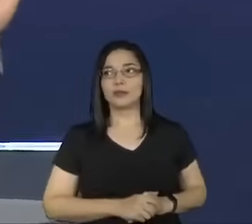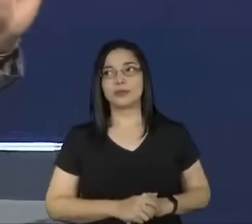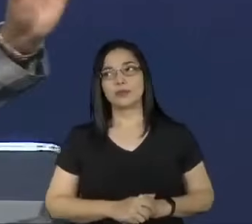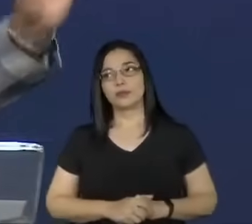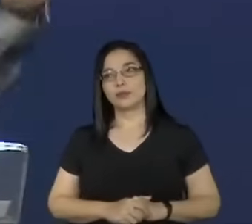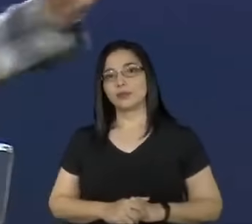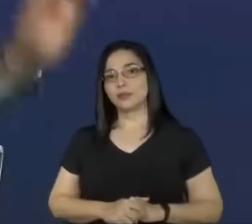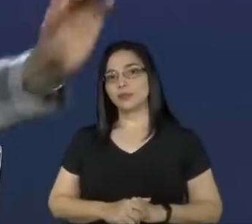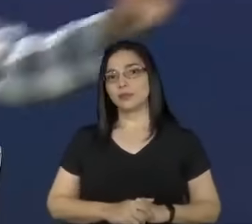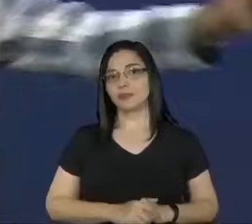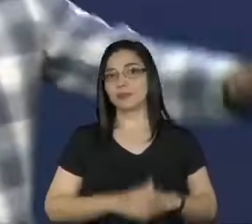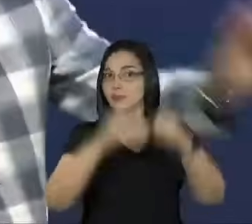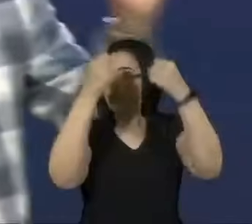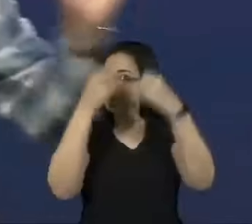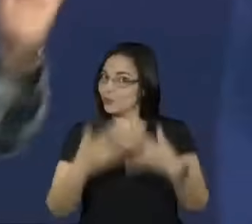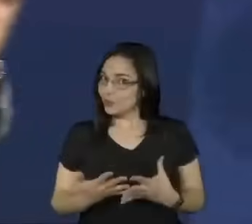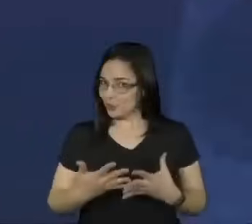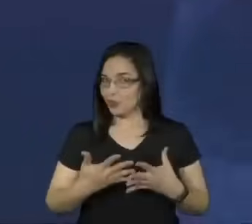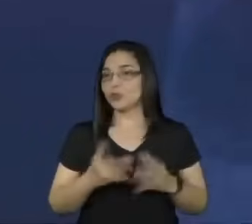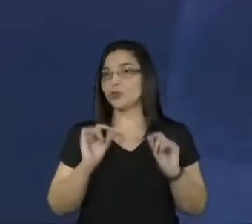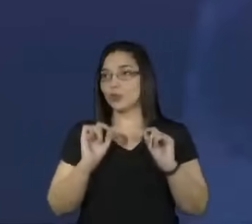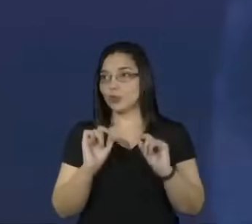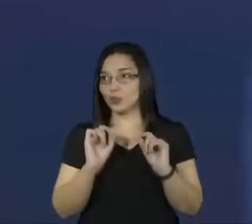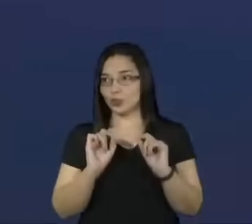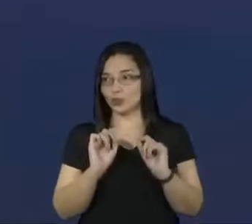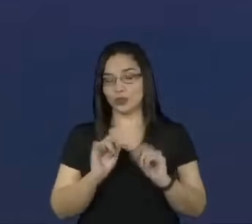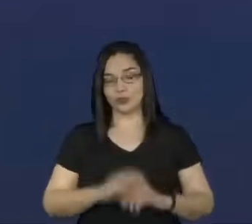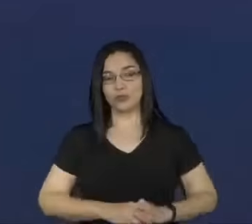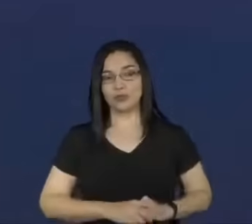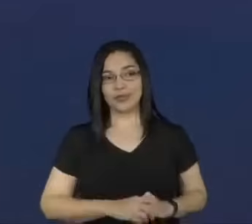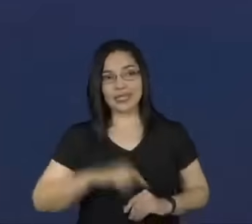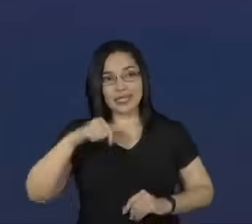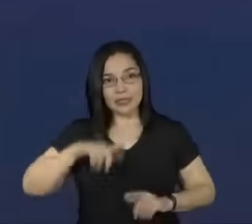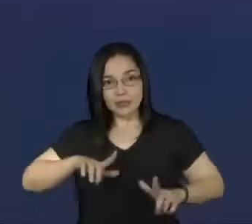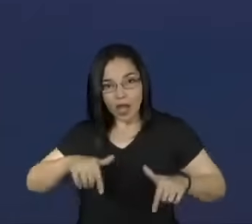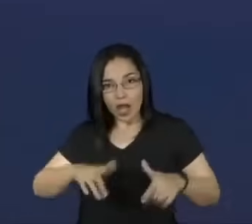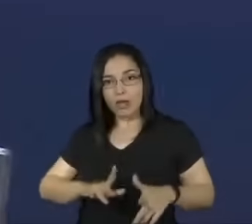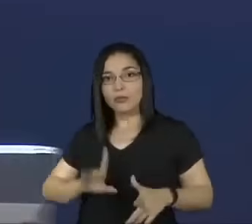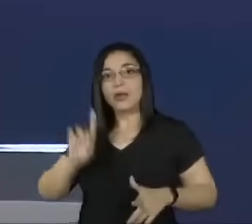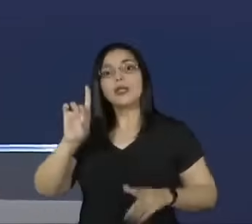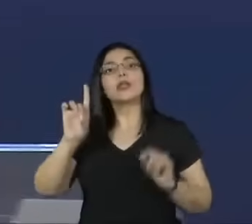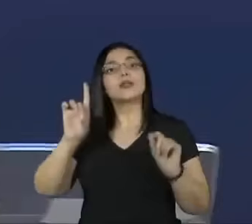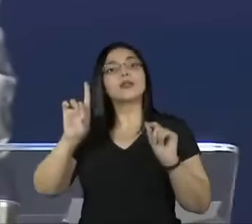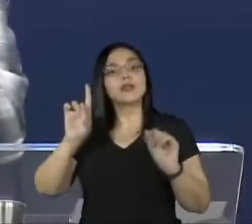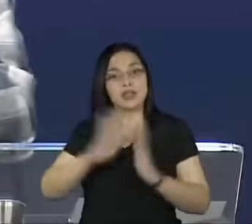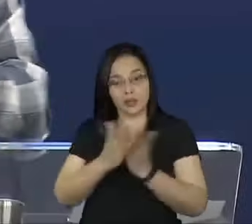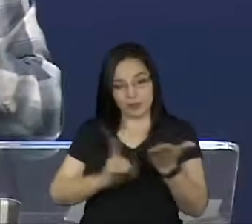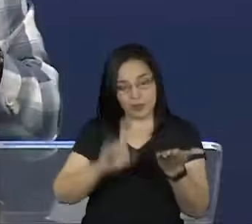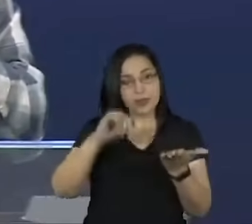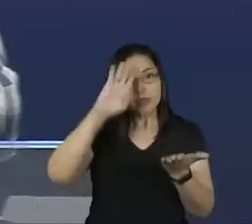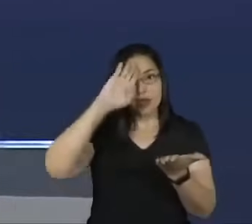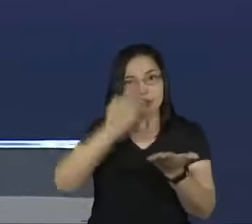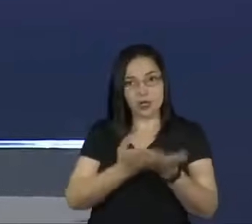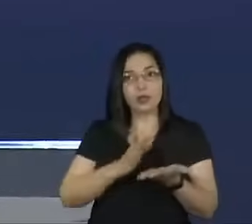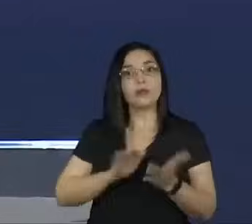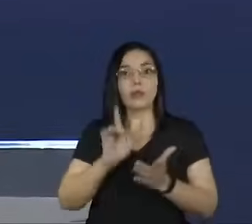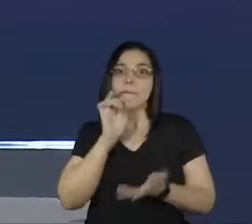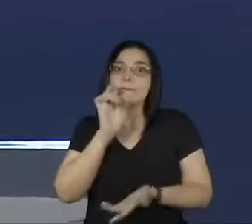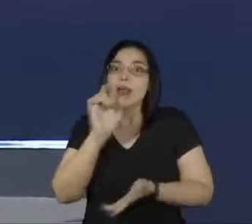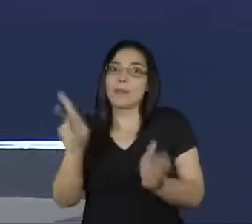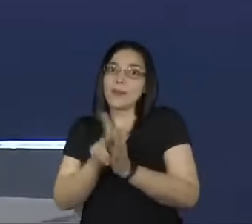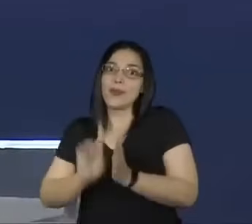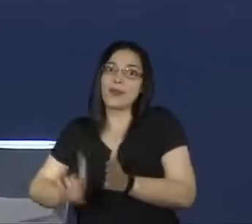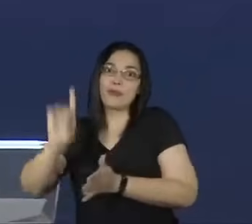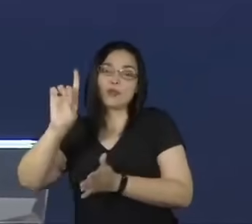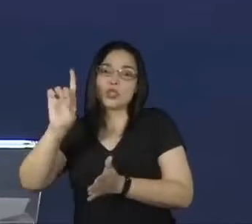ainda vou te explicar esse seu ato aqui para Deus na Bíblia que Nós cremos que a palavra de Deus